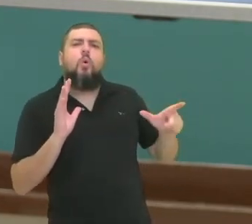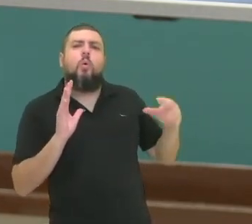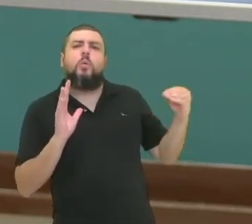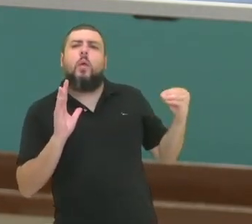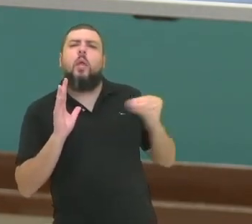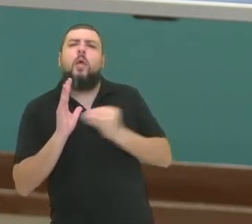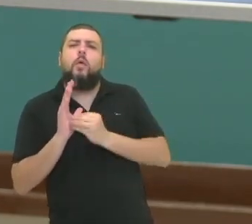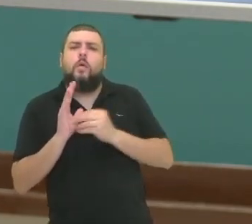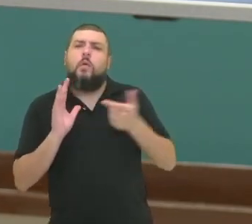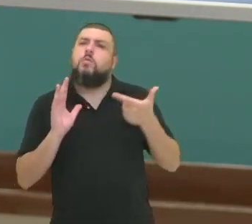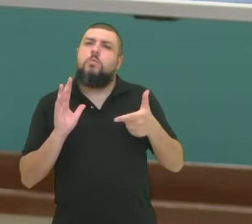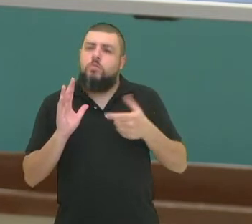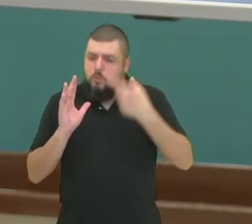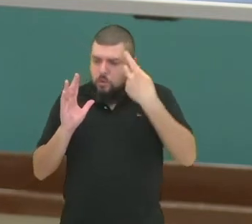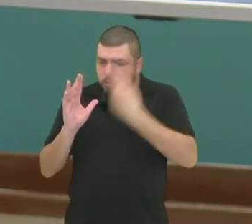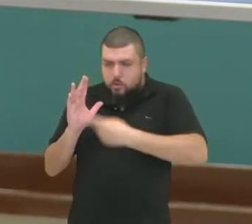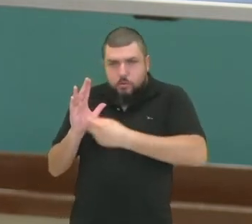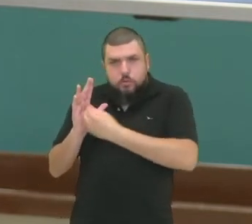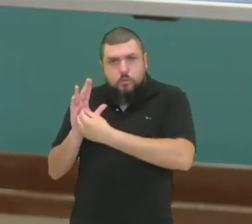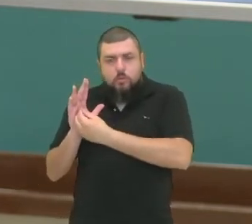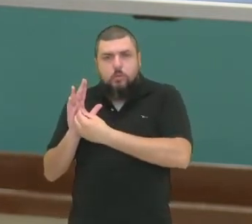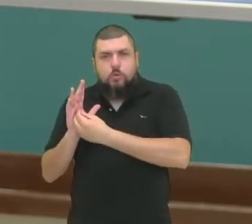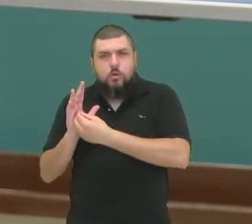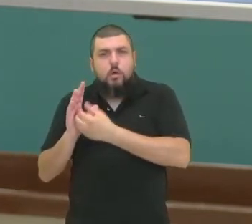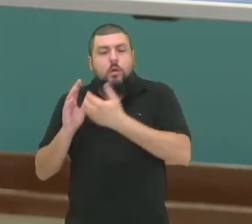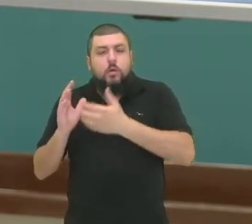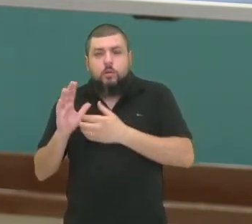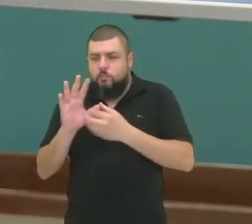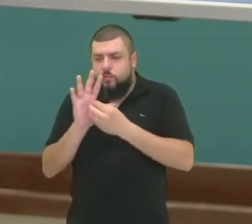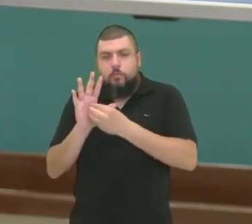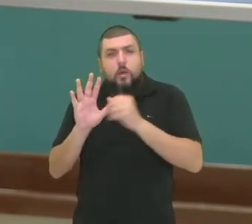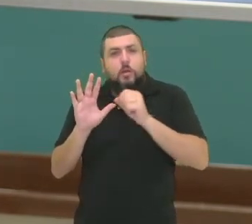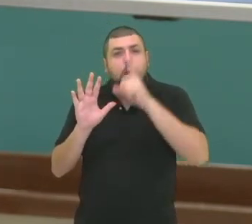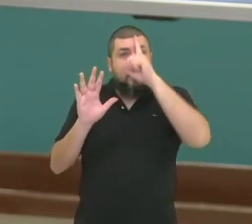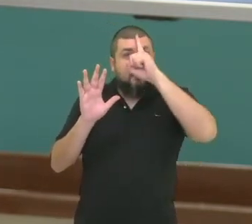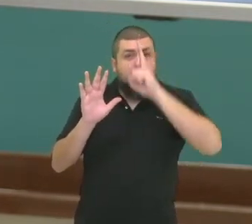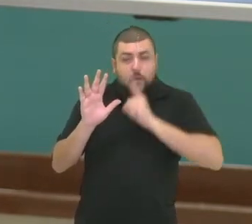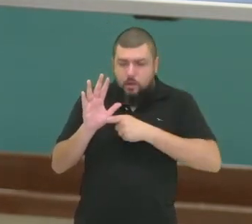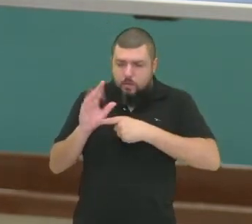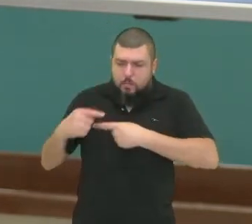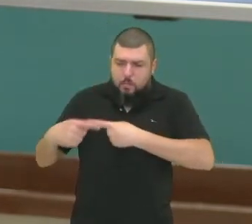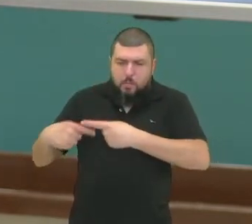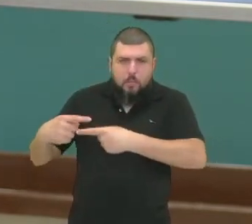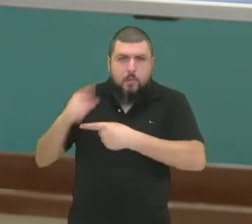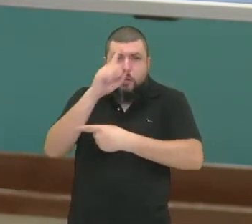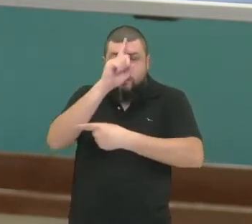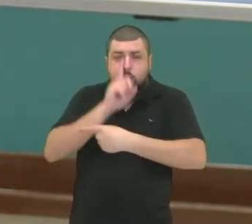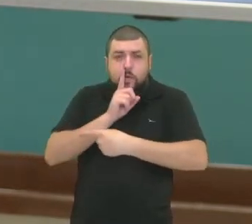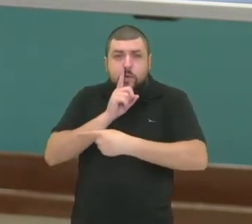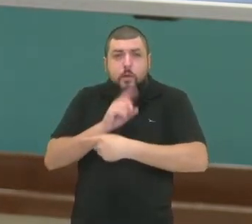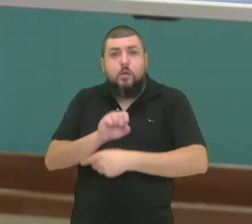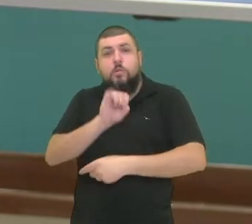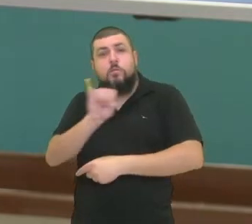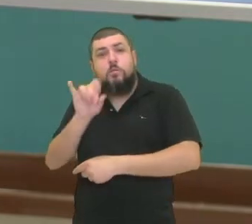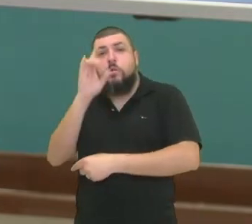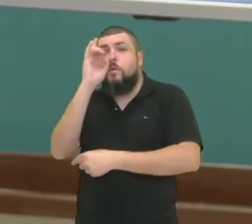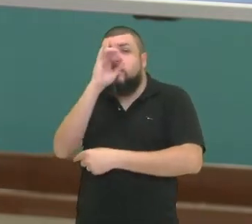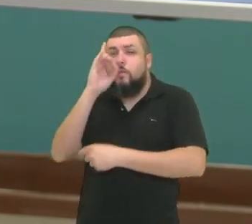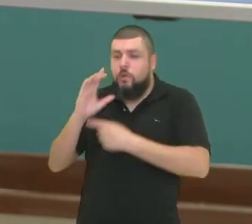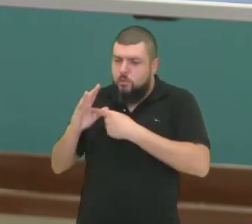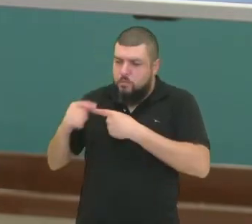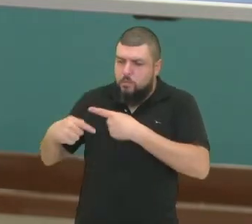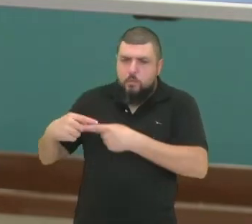a semente amarela gera indivíduos amarelos, a semente verde gera indivíduos